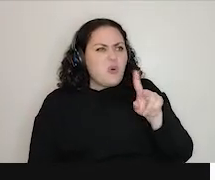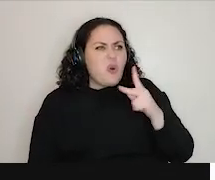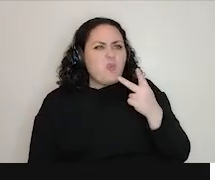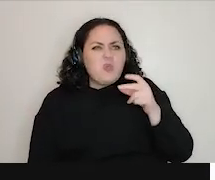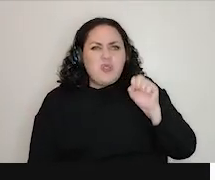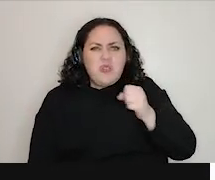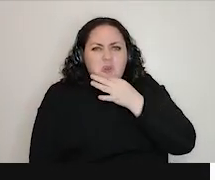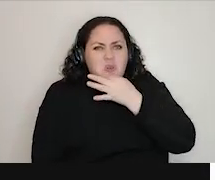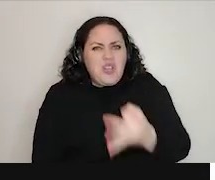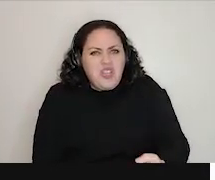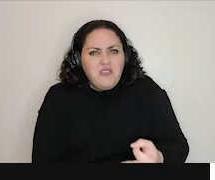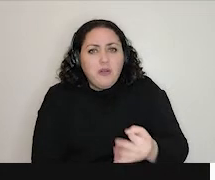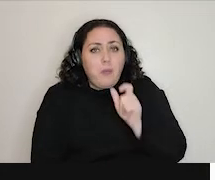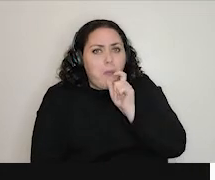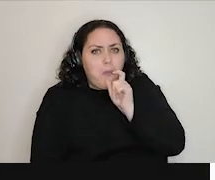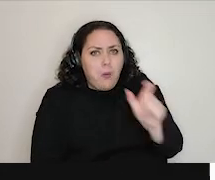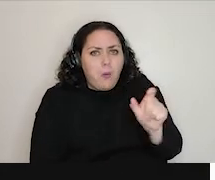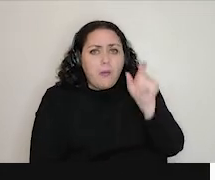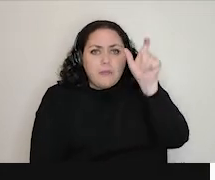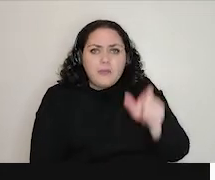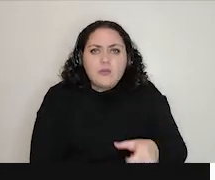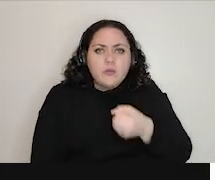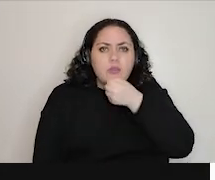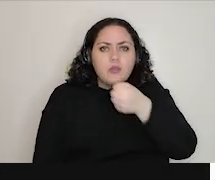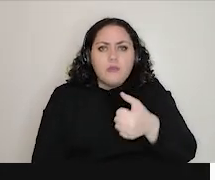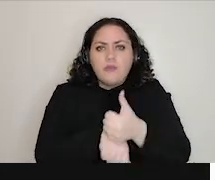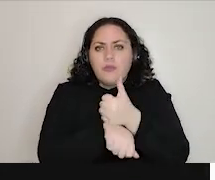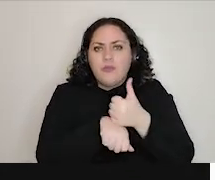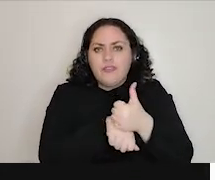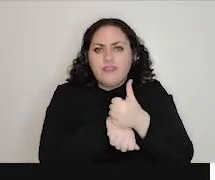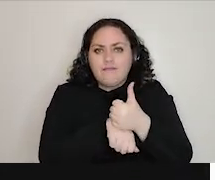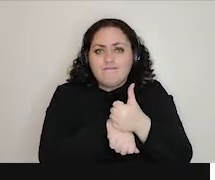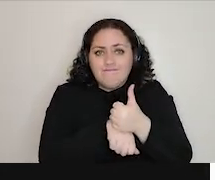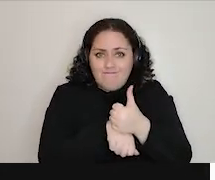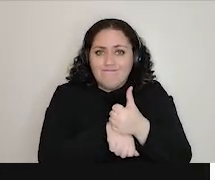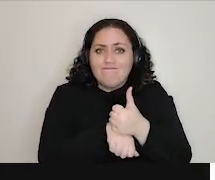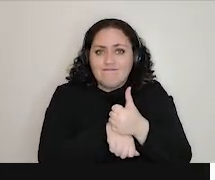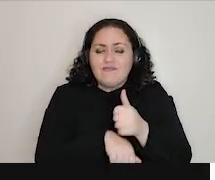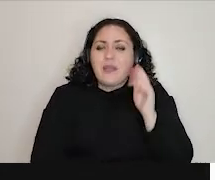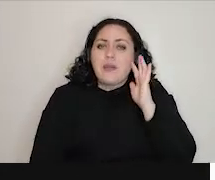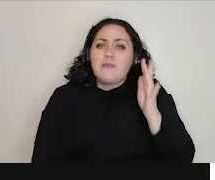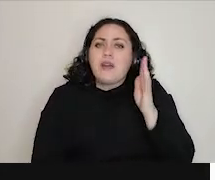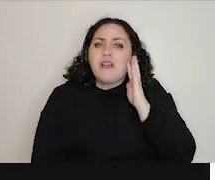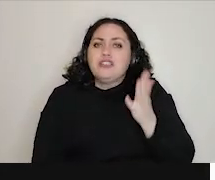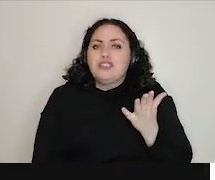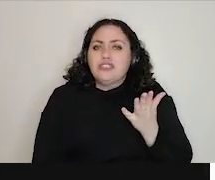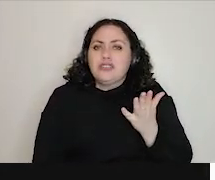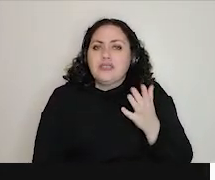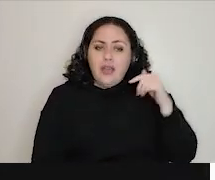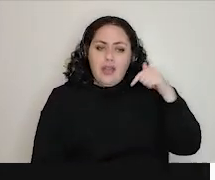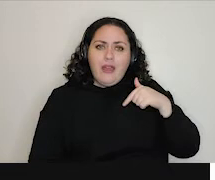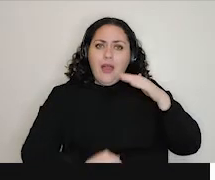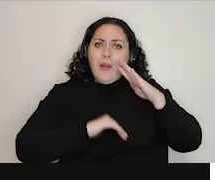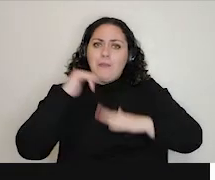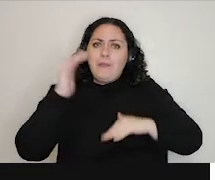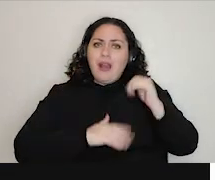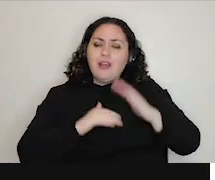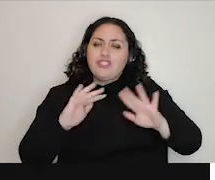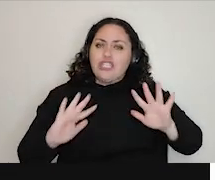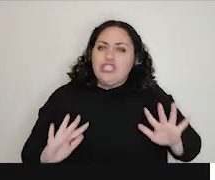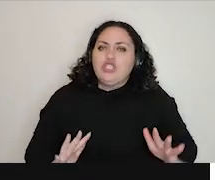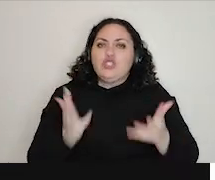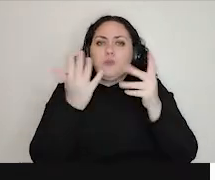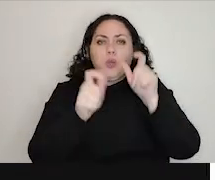tem. O quanto essas atitudes, né, estimulam a violência para